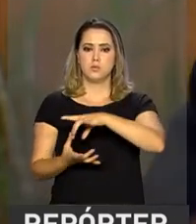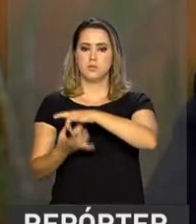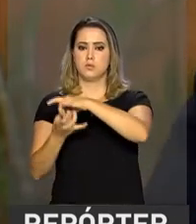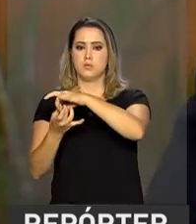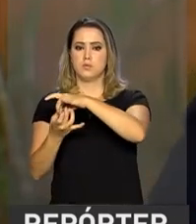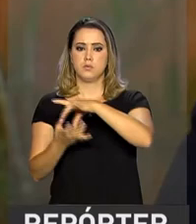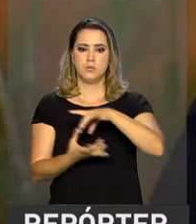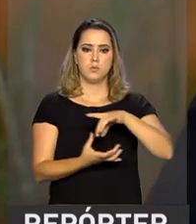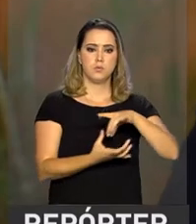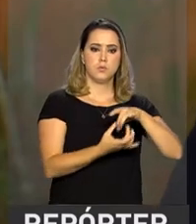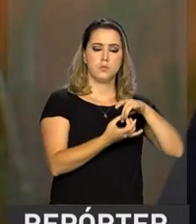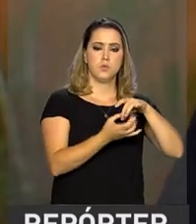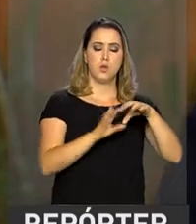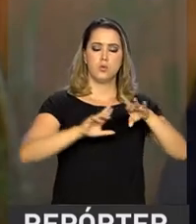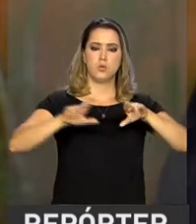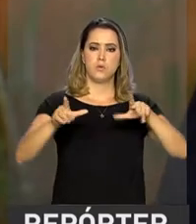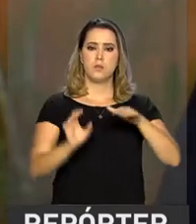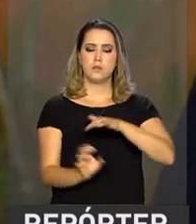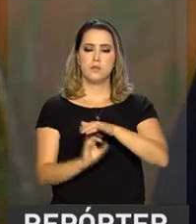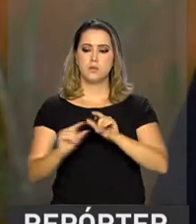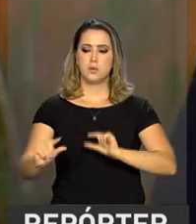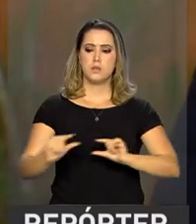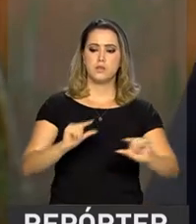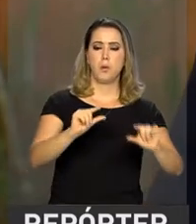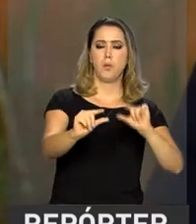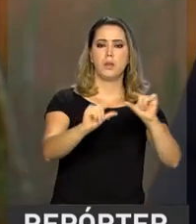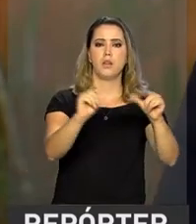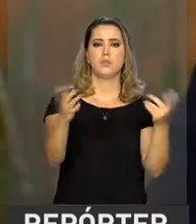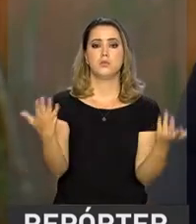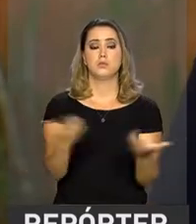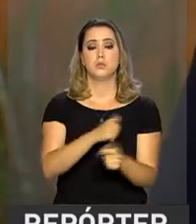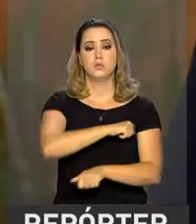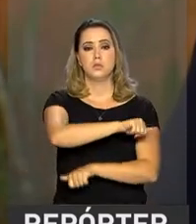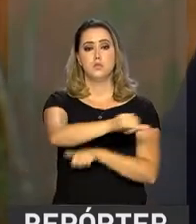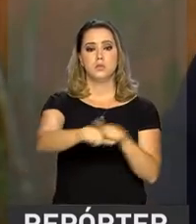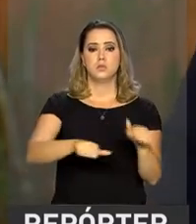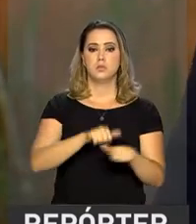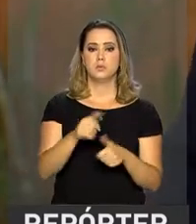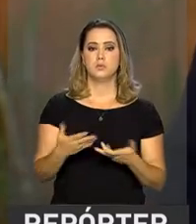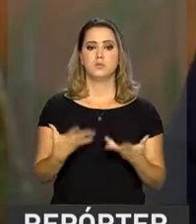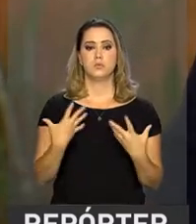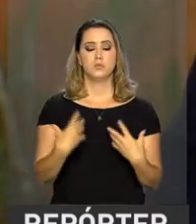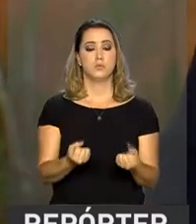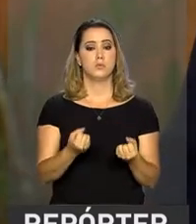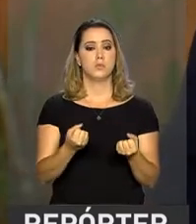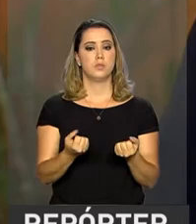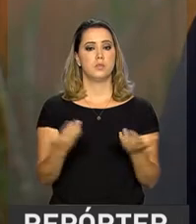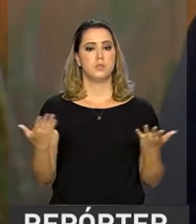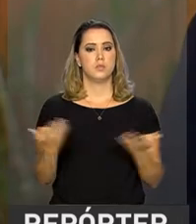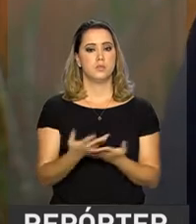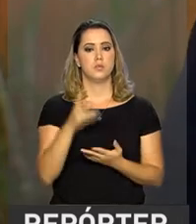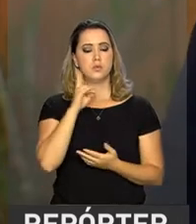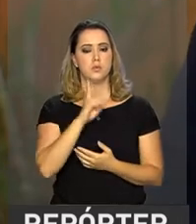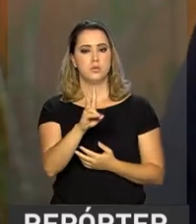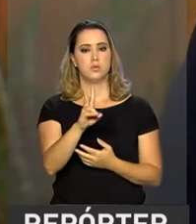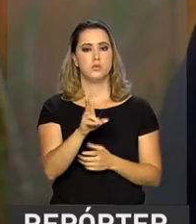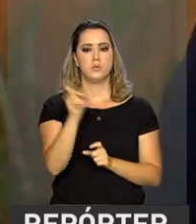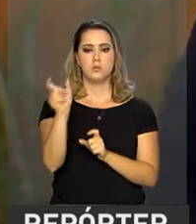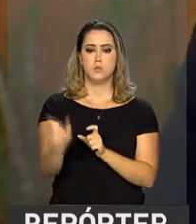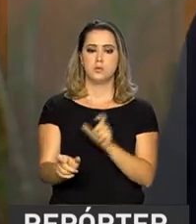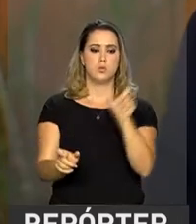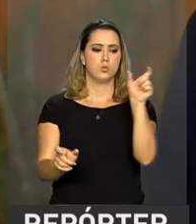subcontrato empresas locais agora vamos mudar tudo vamos rever aquelas mesmas pessoas